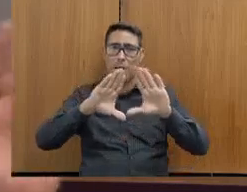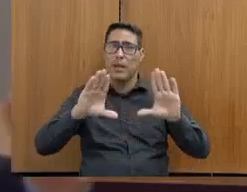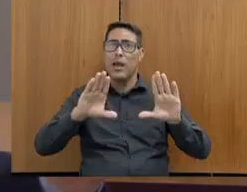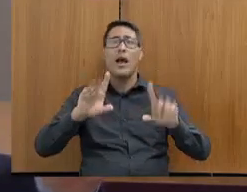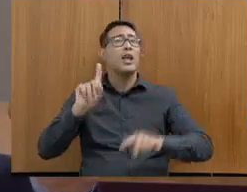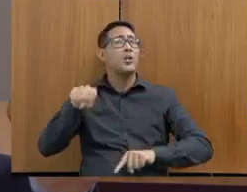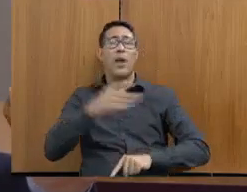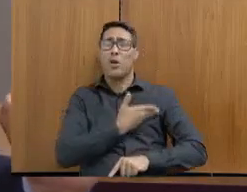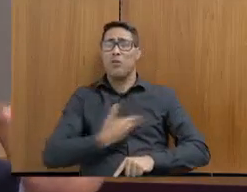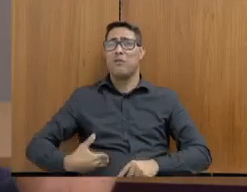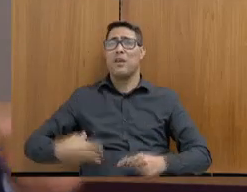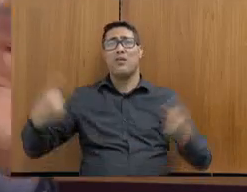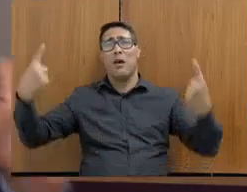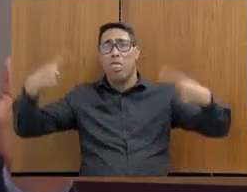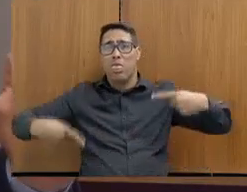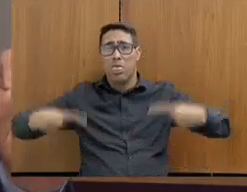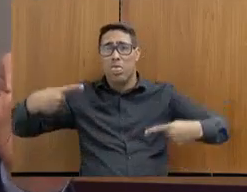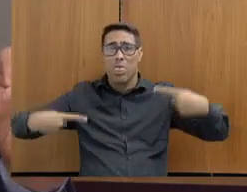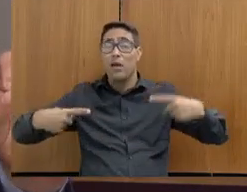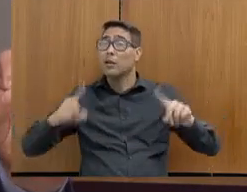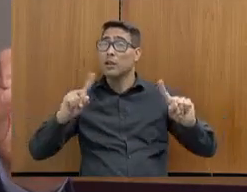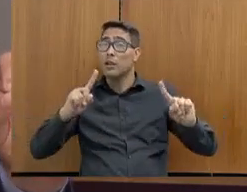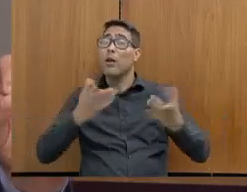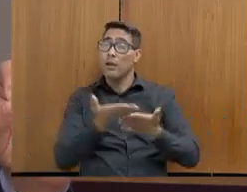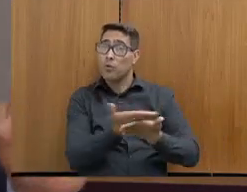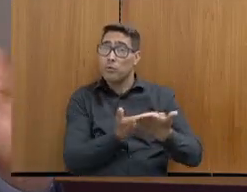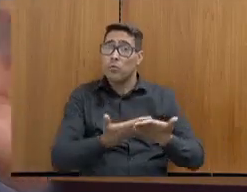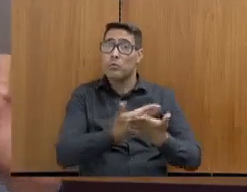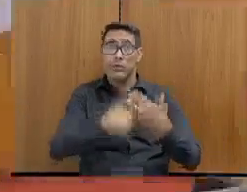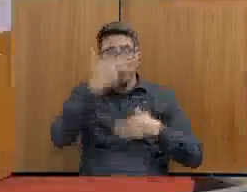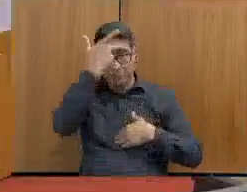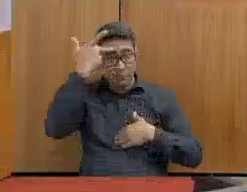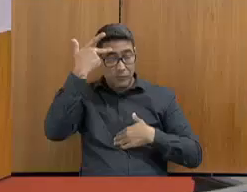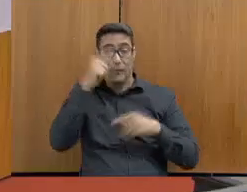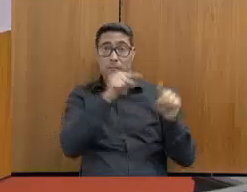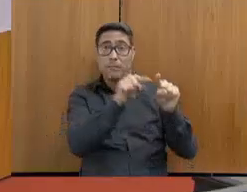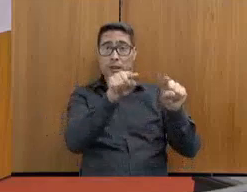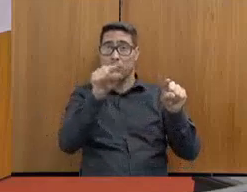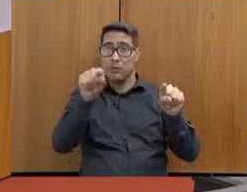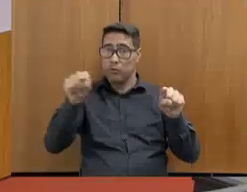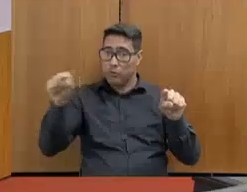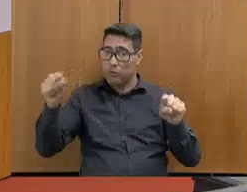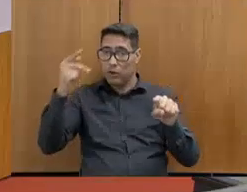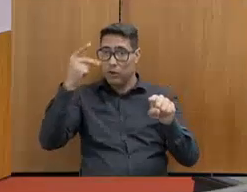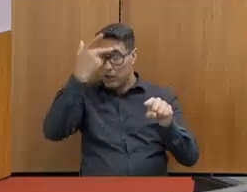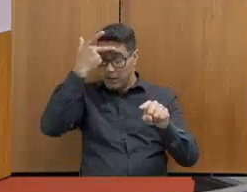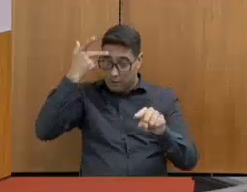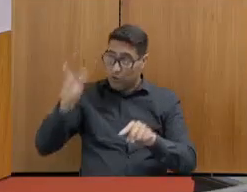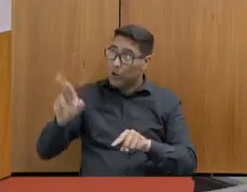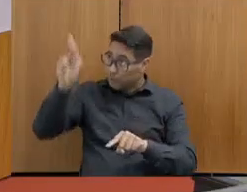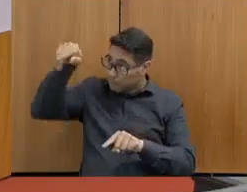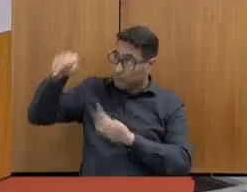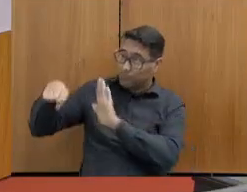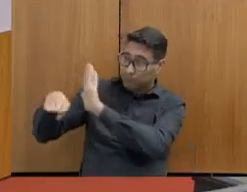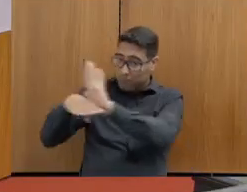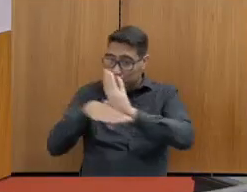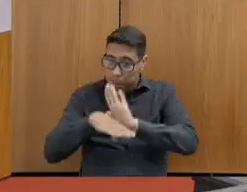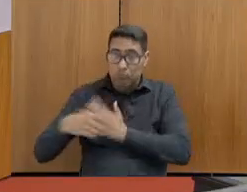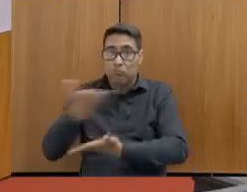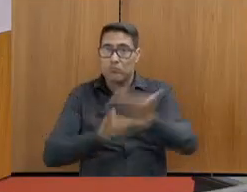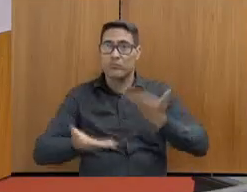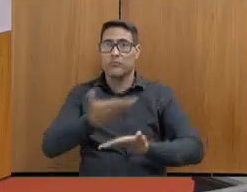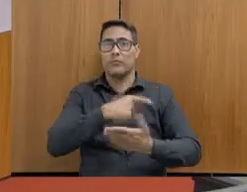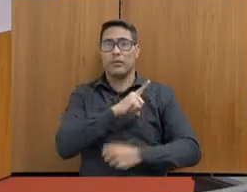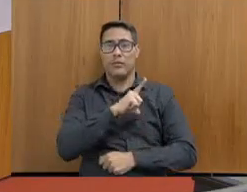não é isso é cuidar das pessoas é Cuidar de quem cuida das pessoas Então eu tenho me preocupado